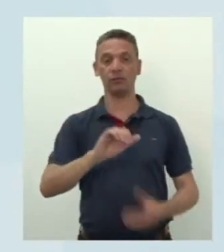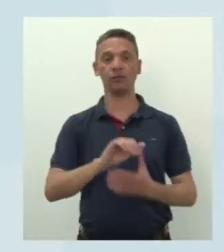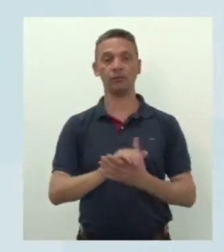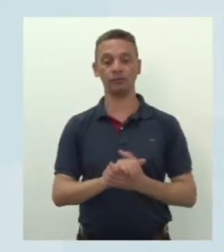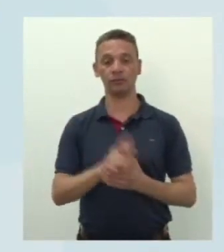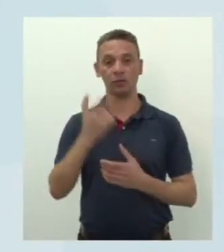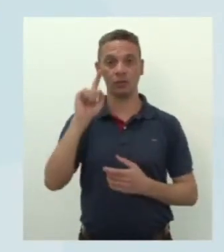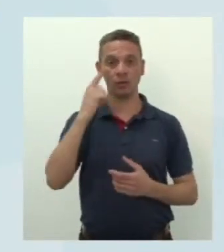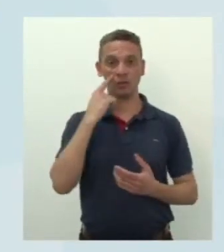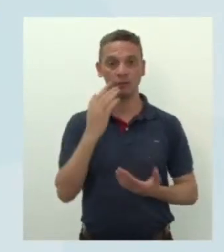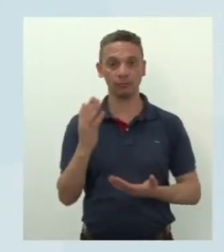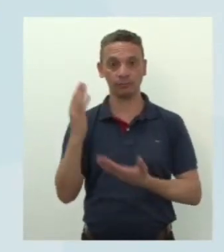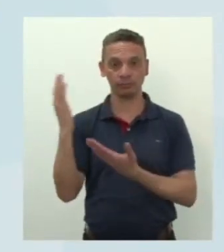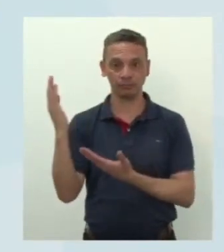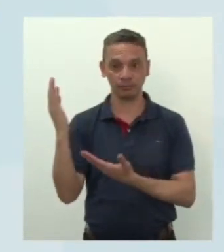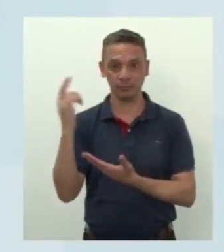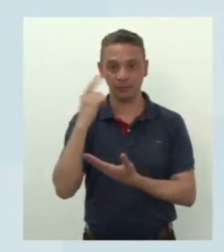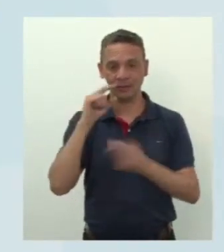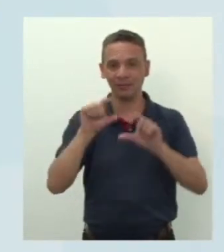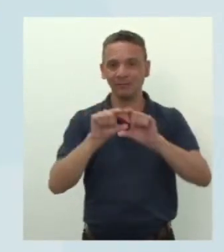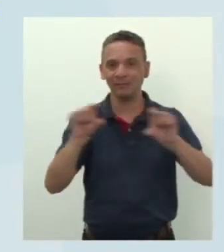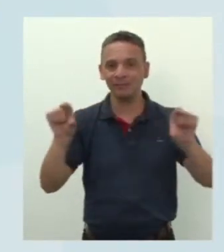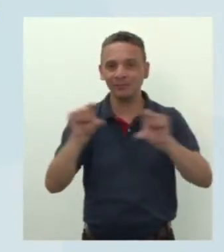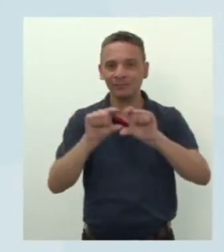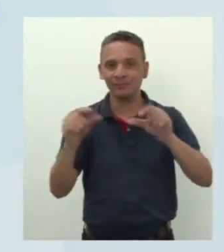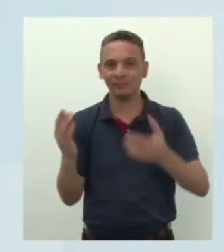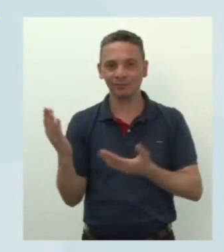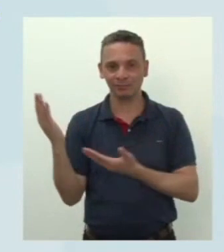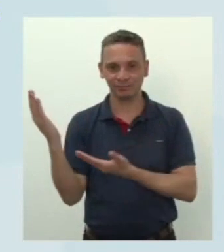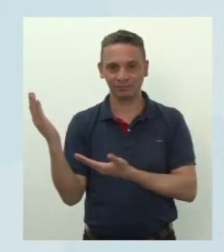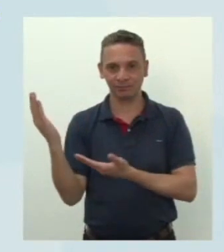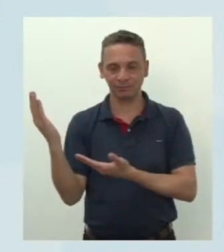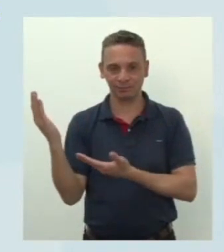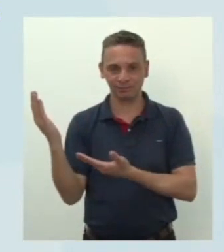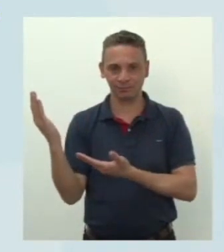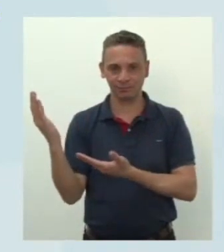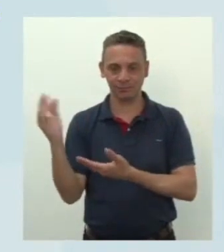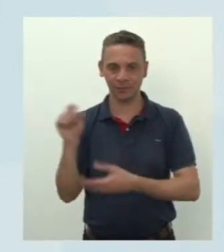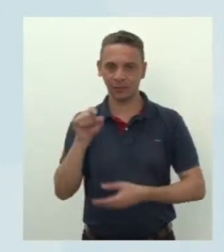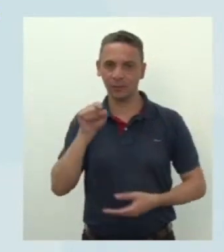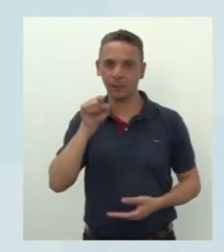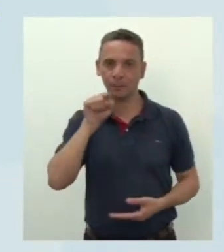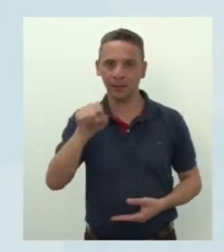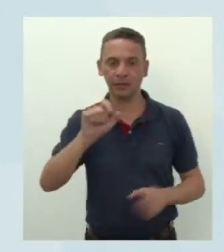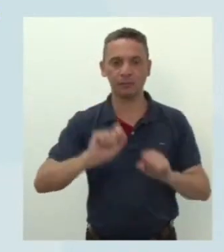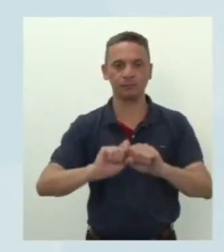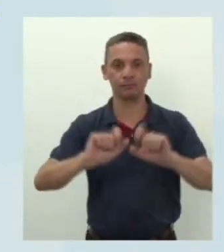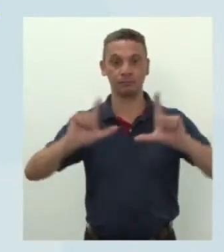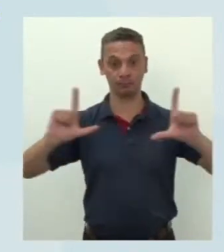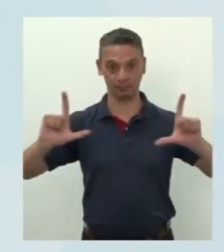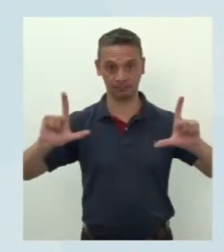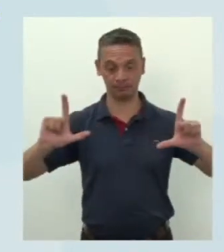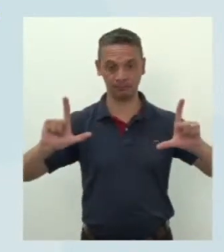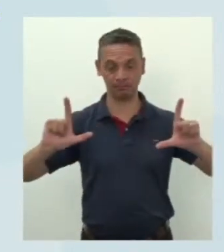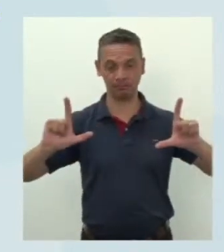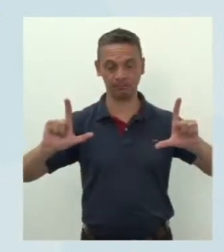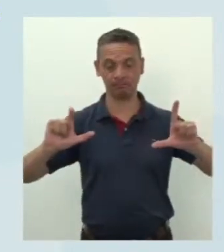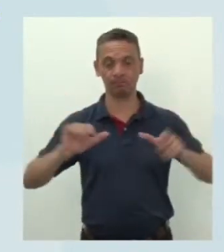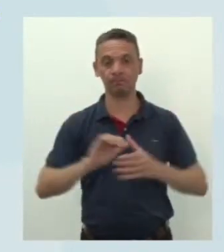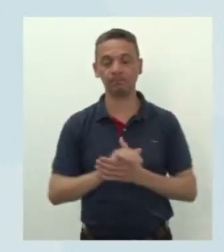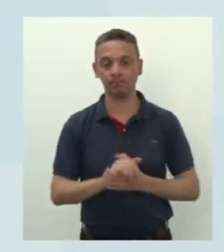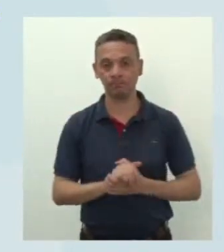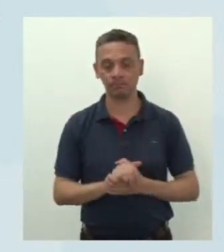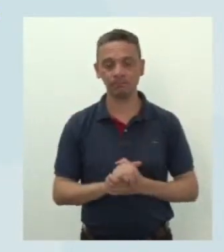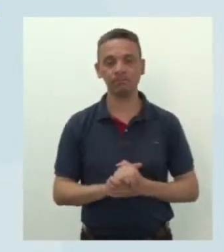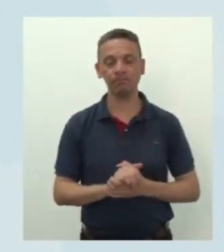Próximo slide, por favor. Eu tenho o Centro de Mídias, que é o acesso, né? Aí lá